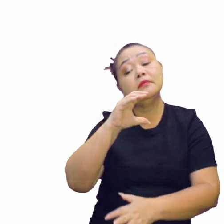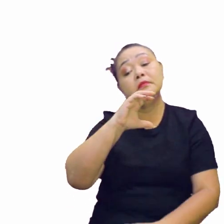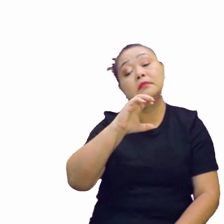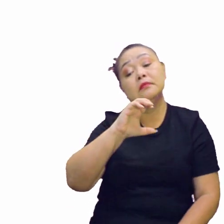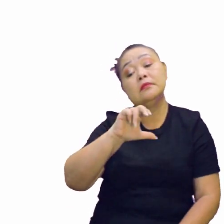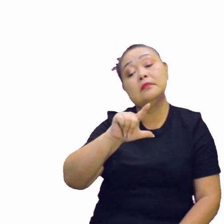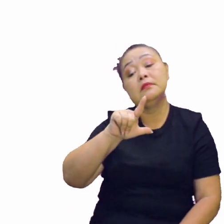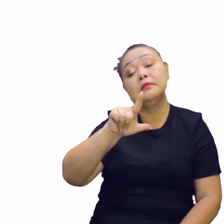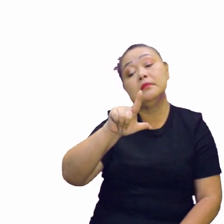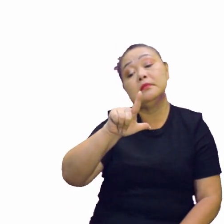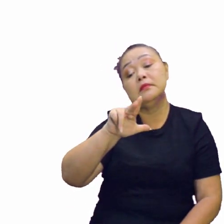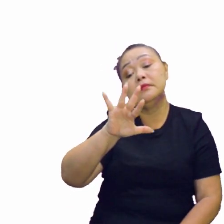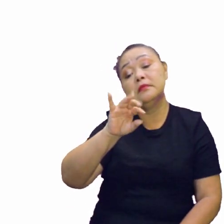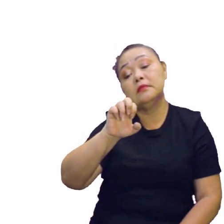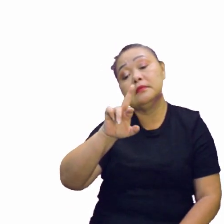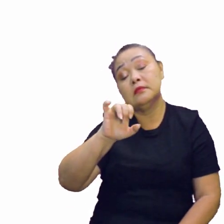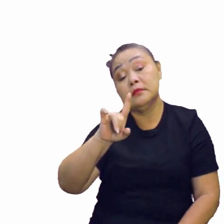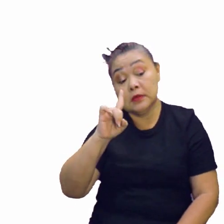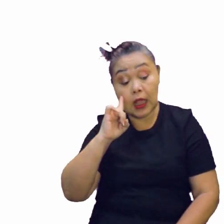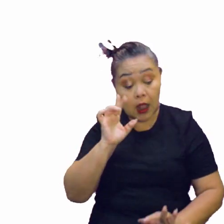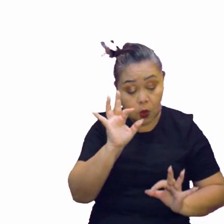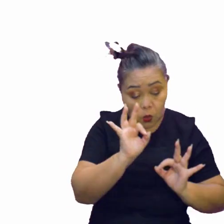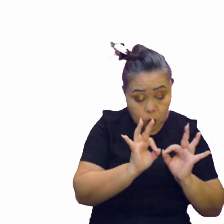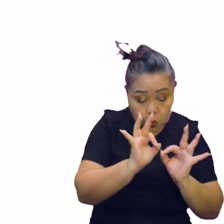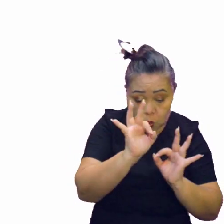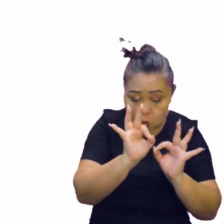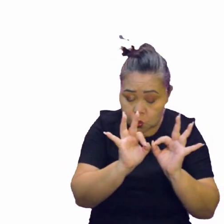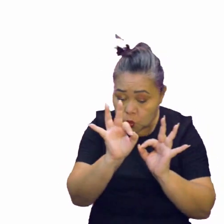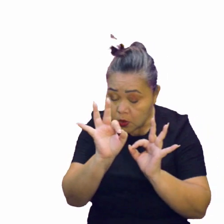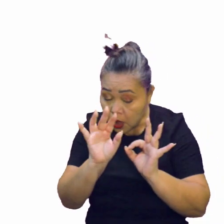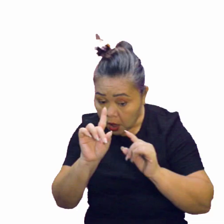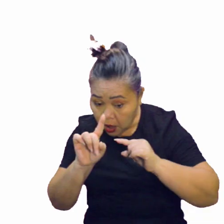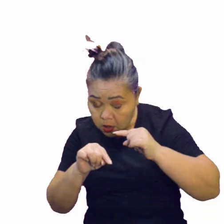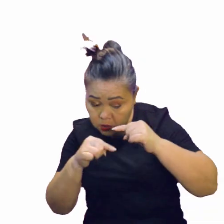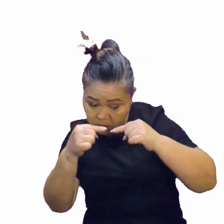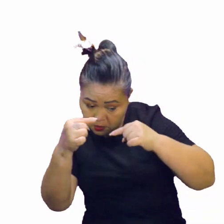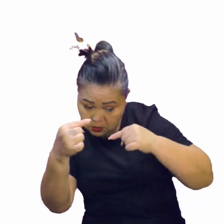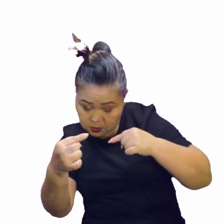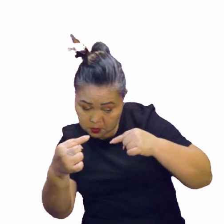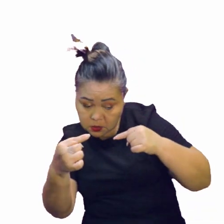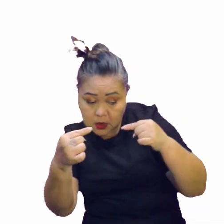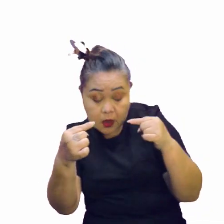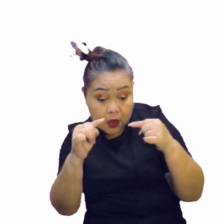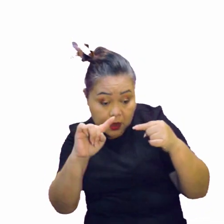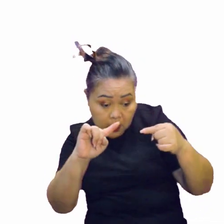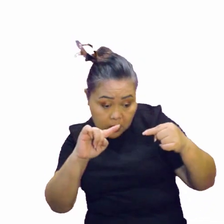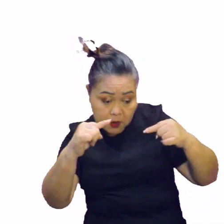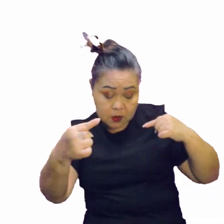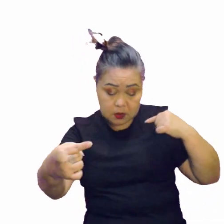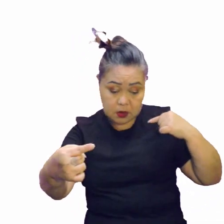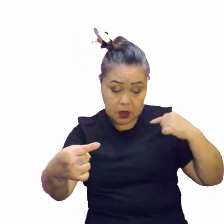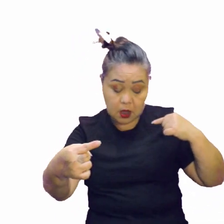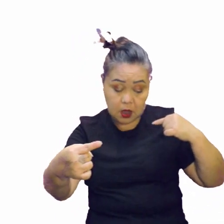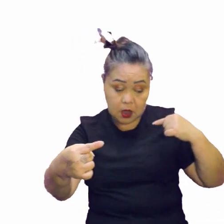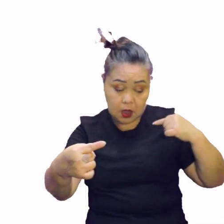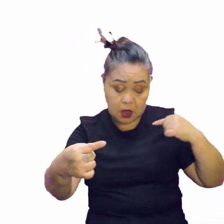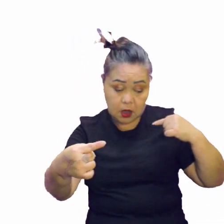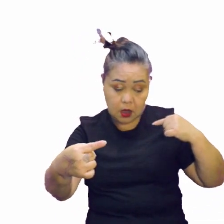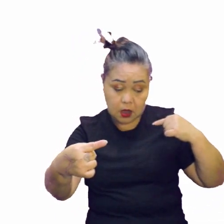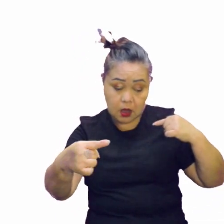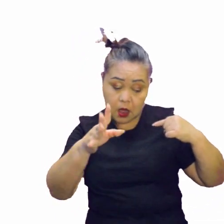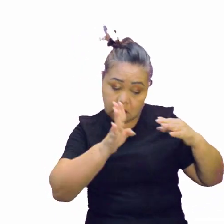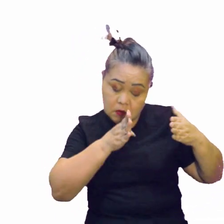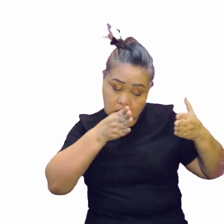Esta ordenação é inversamente proporcional às necessidades de